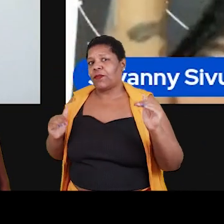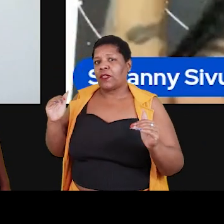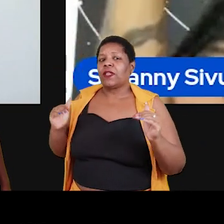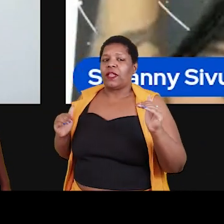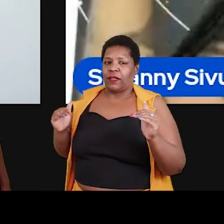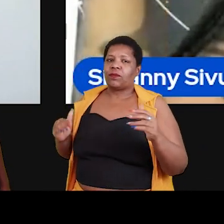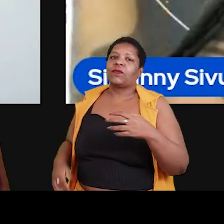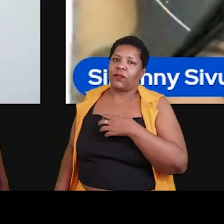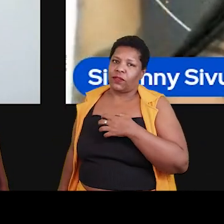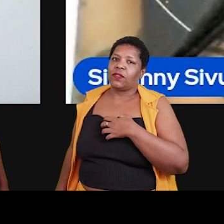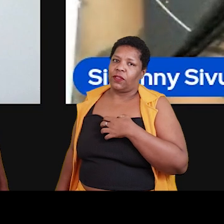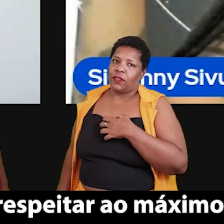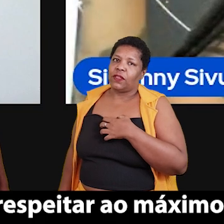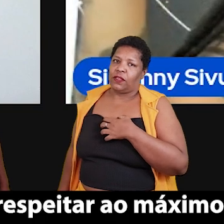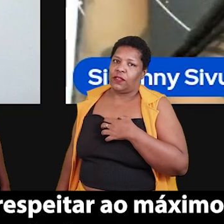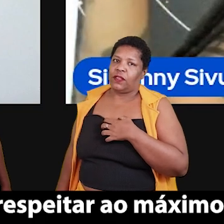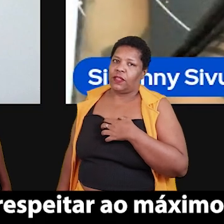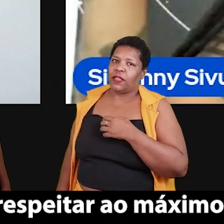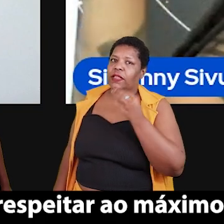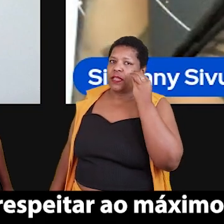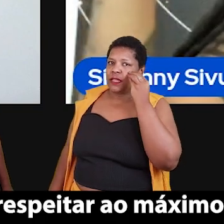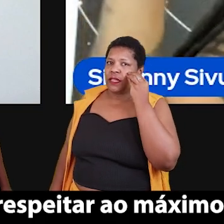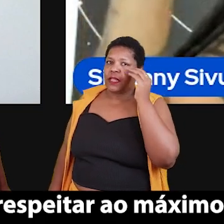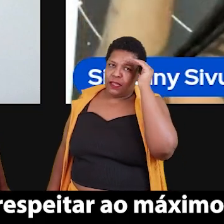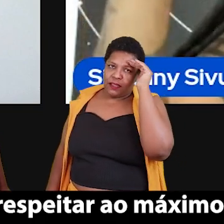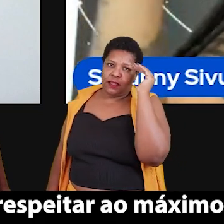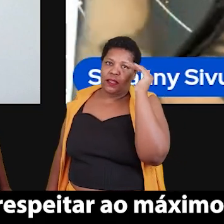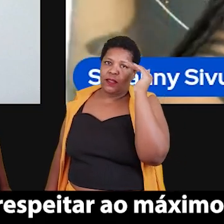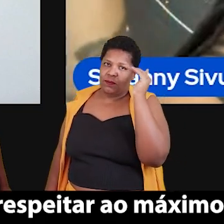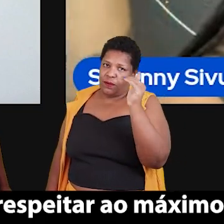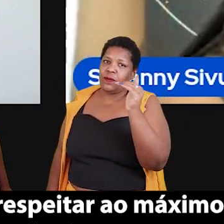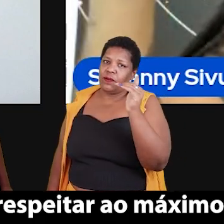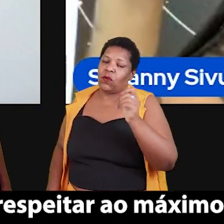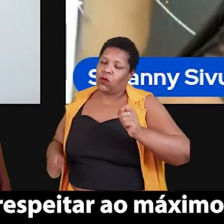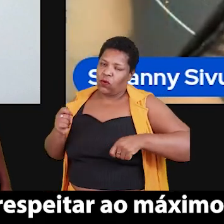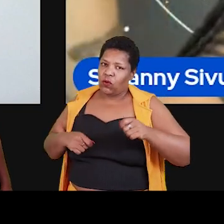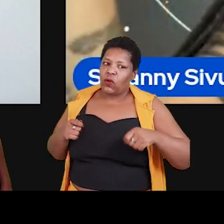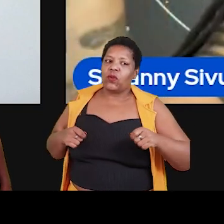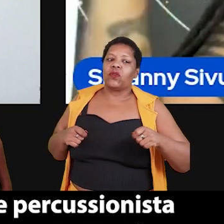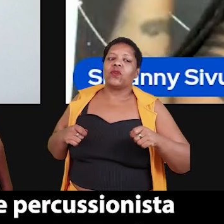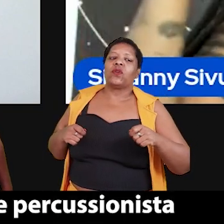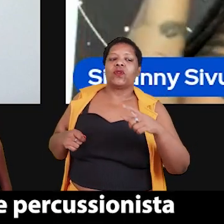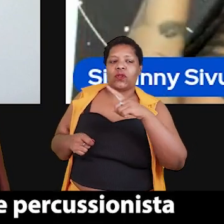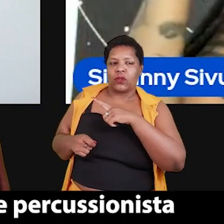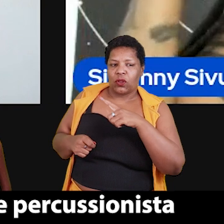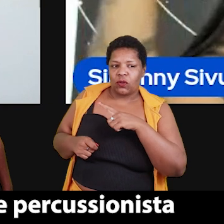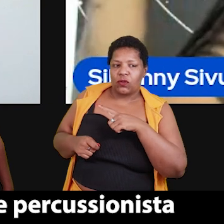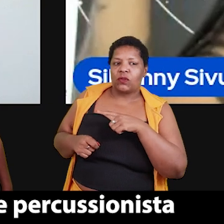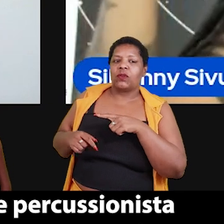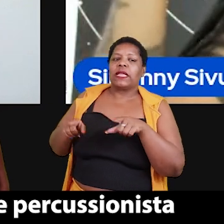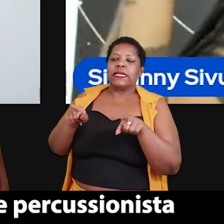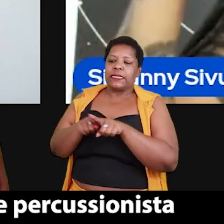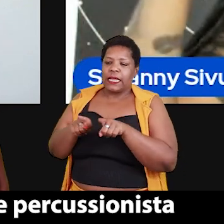dessa forma, sabe? Tentando respeitar ao máximo aquele percussionista que gravou, aquele percussionista que